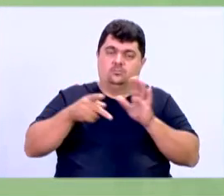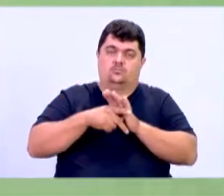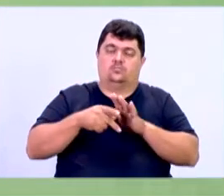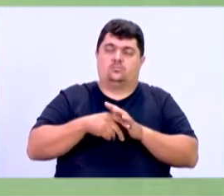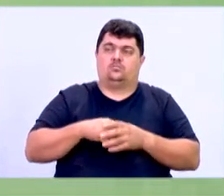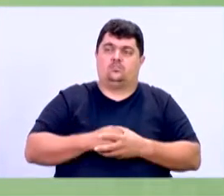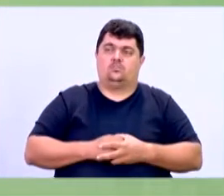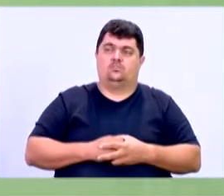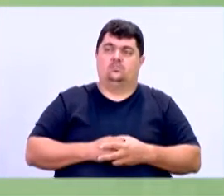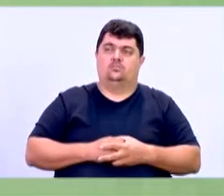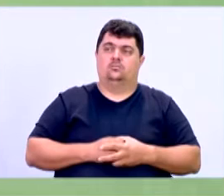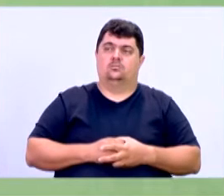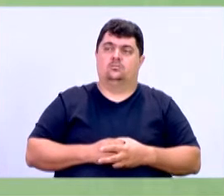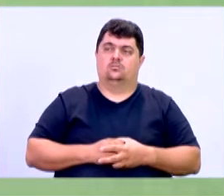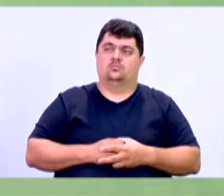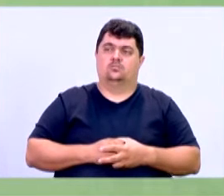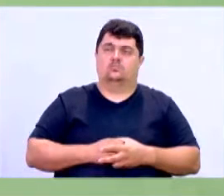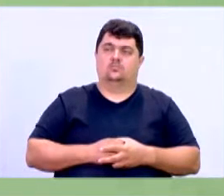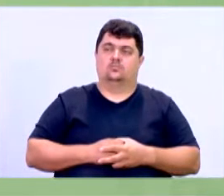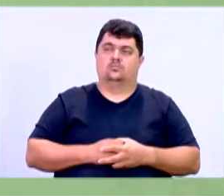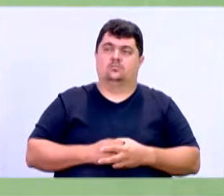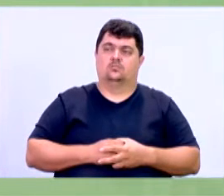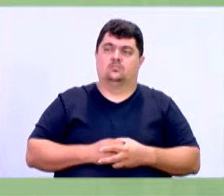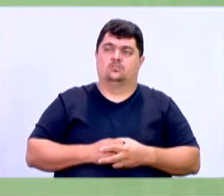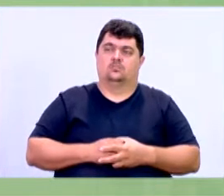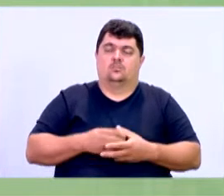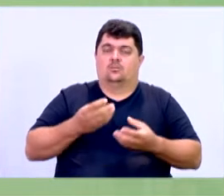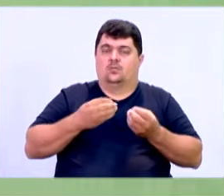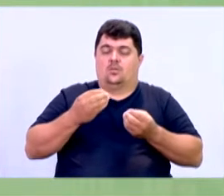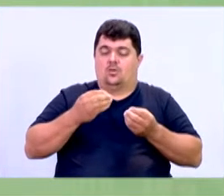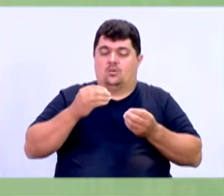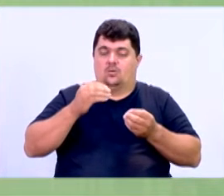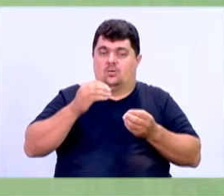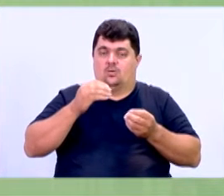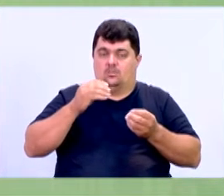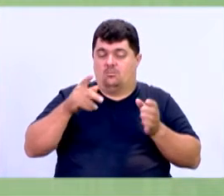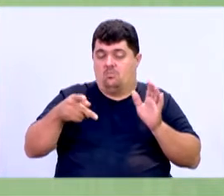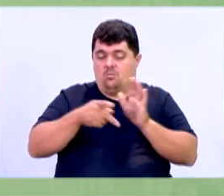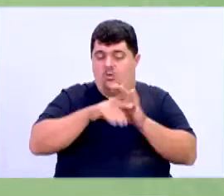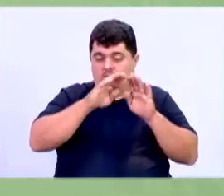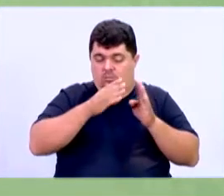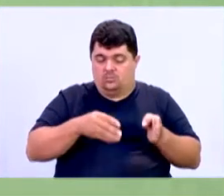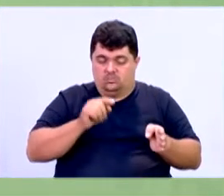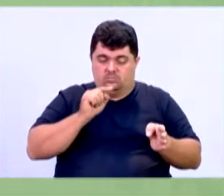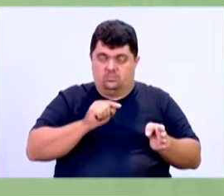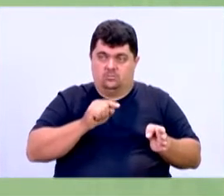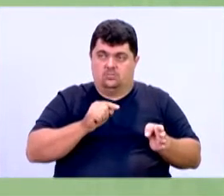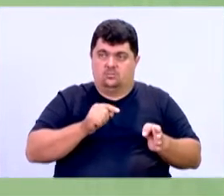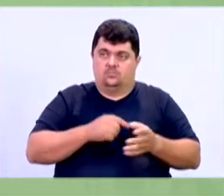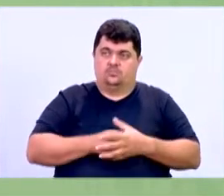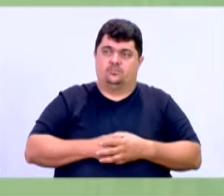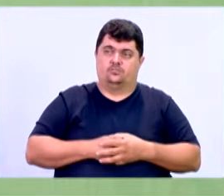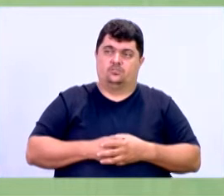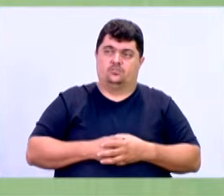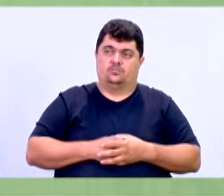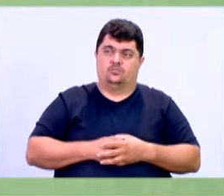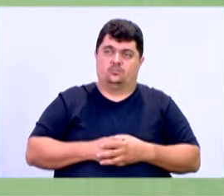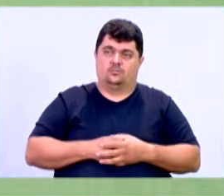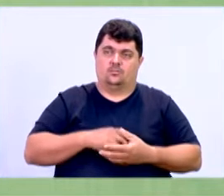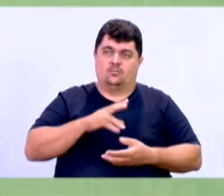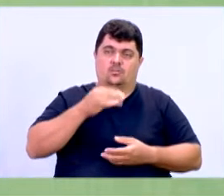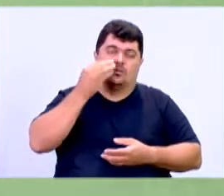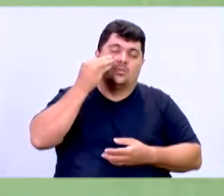as páginas de resposta. Como faremos isso localmente em nosso computador? Então, a gente vai